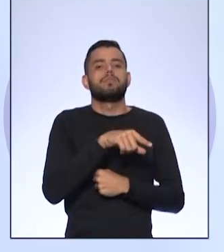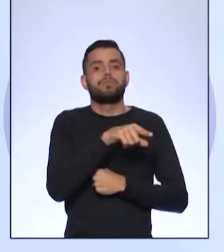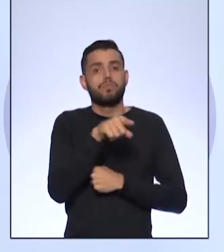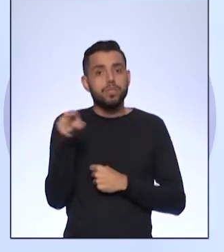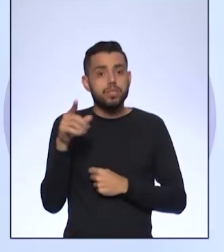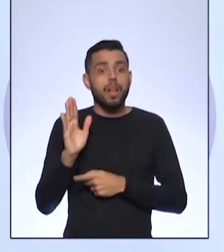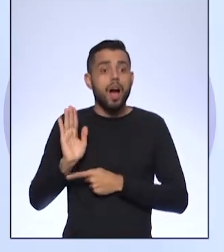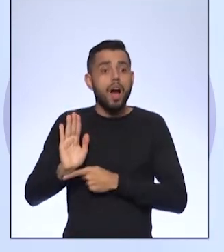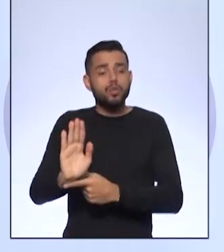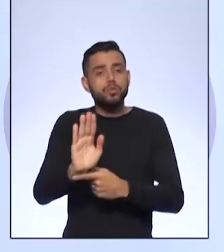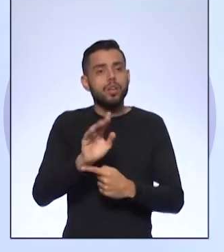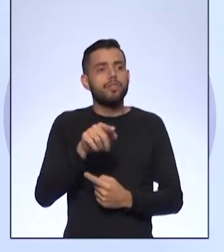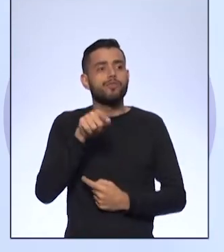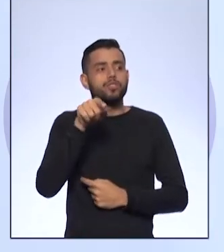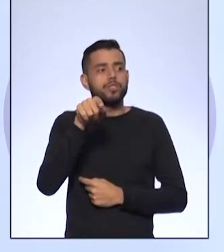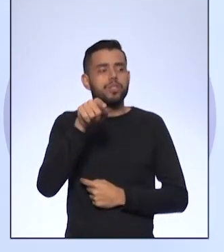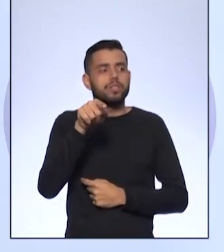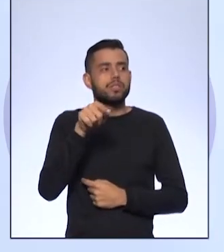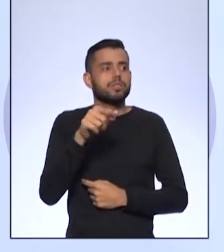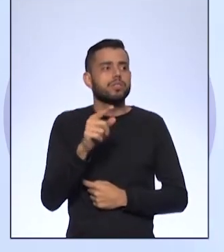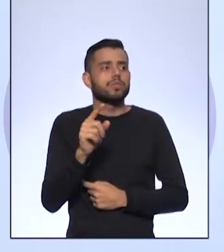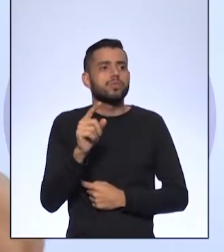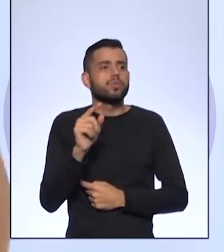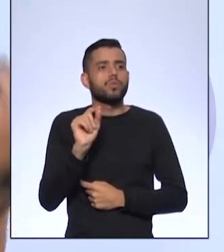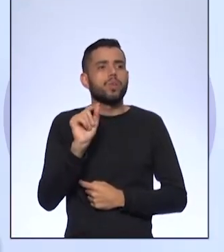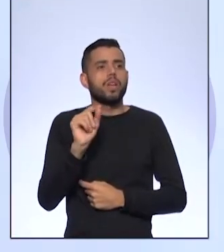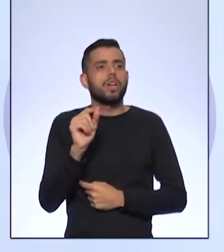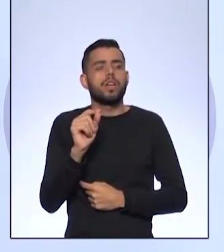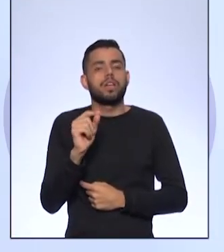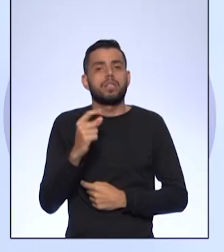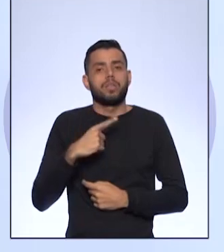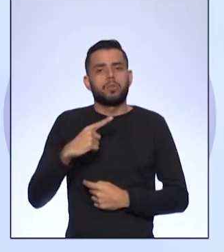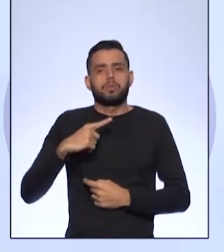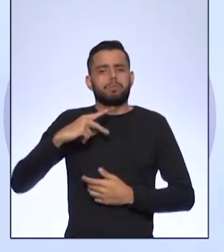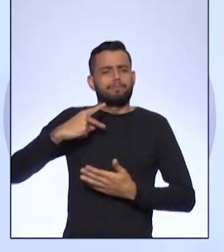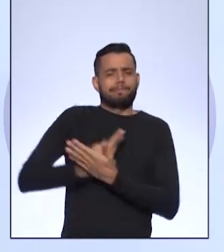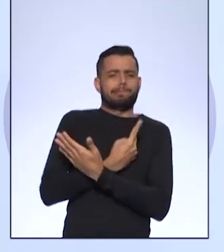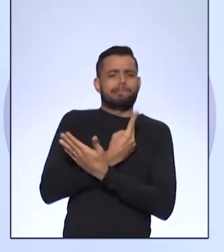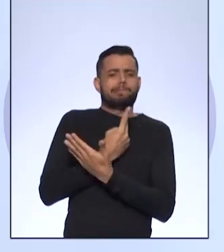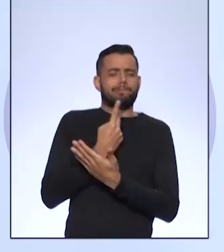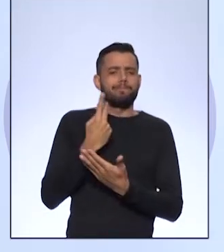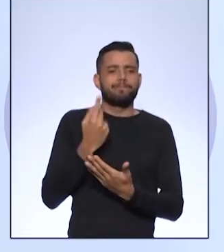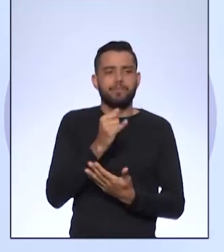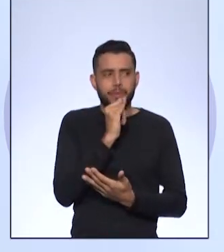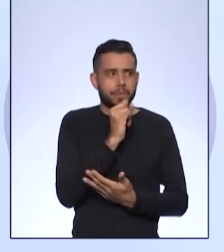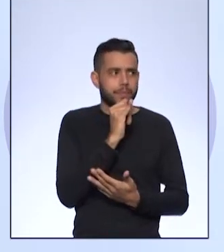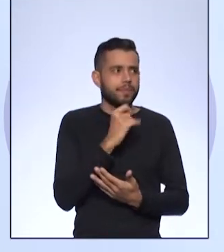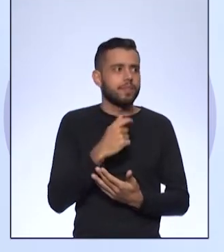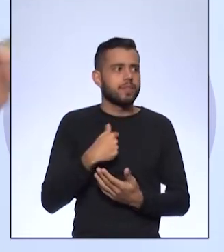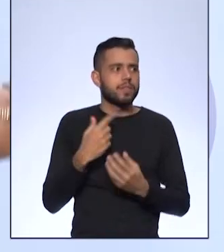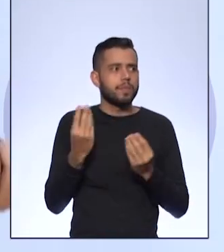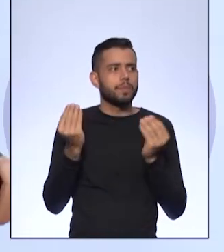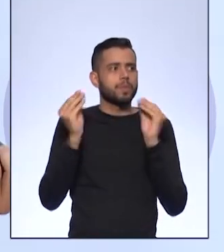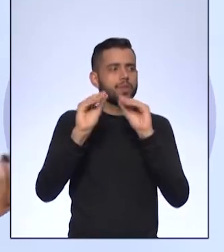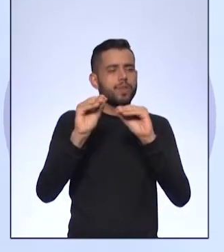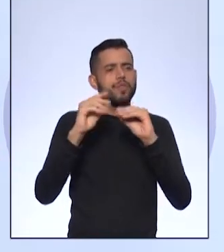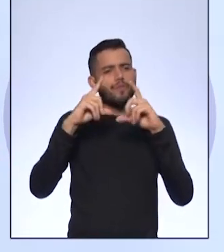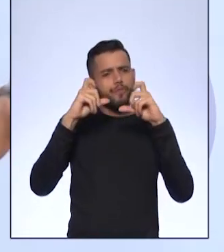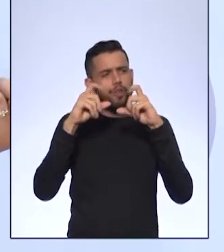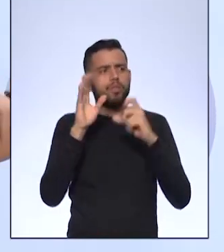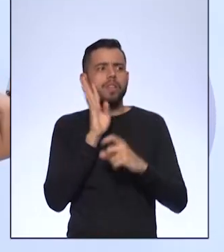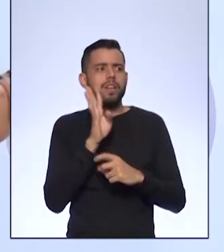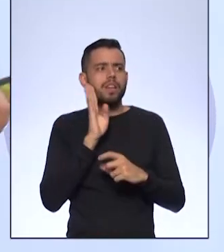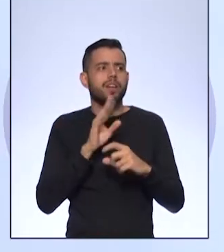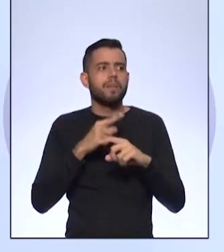justamente a não, vamos dizer assim, a não se auto-sabotarem, sabe? De postar uma foto que você achou legal, mas você sabe que é meio tosca, é